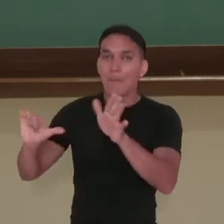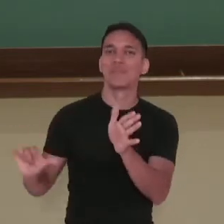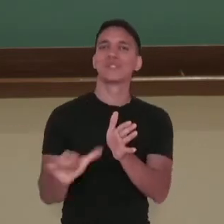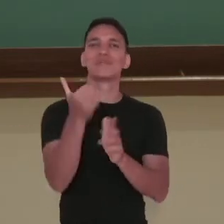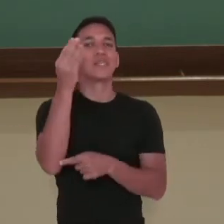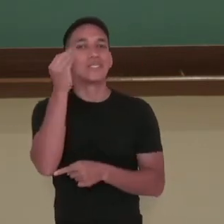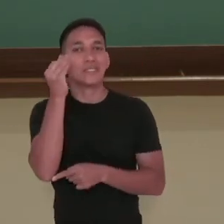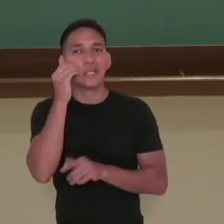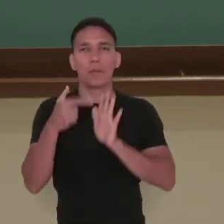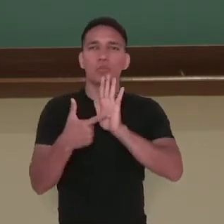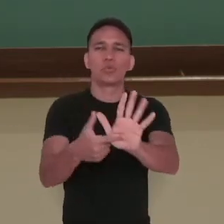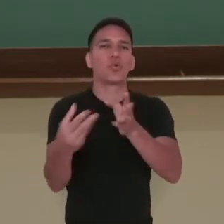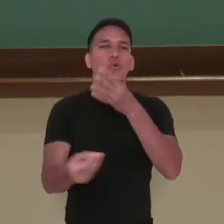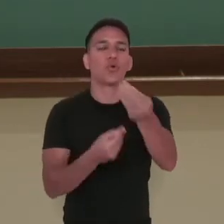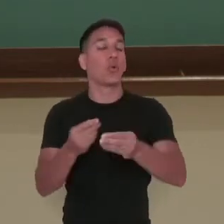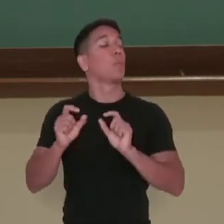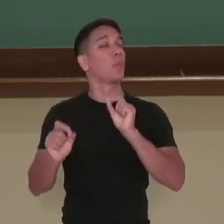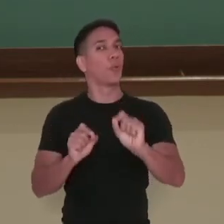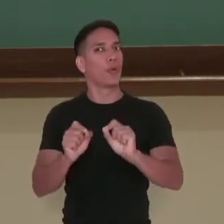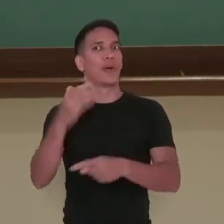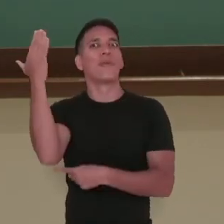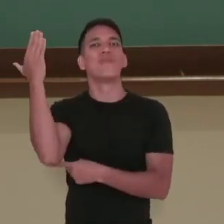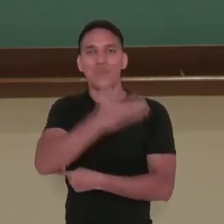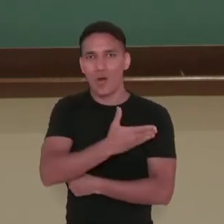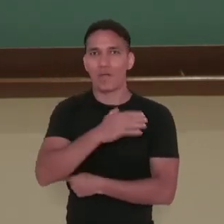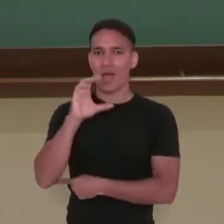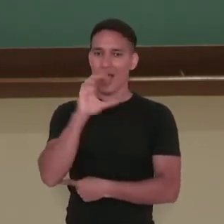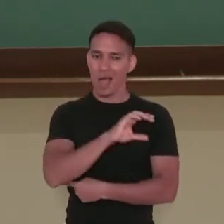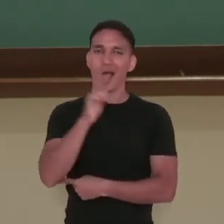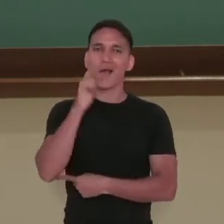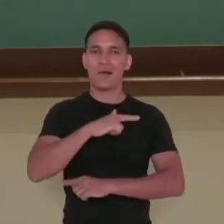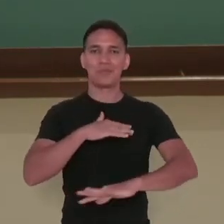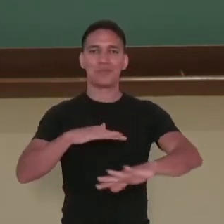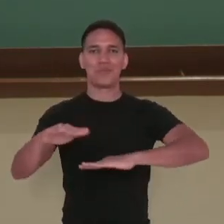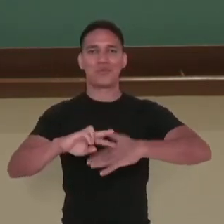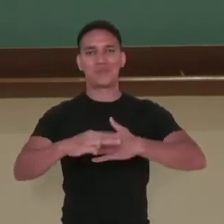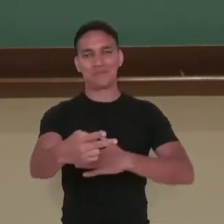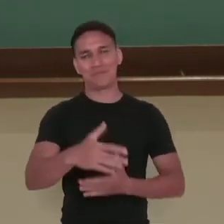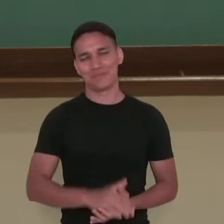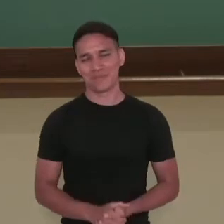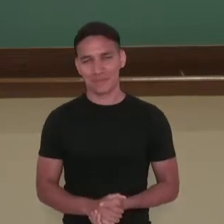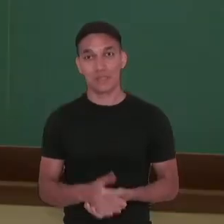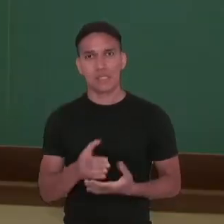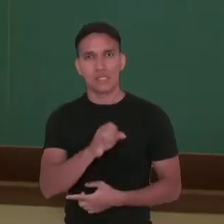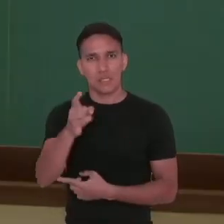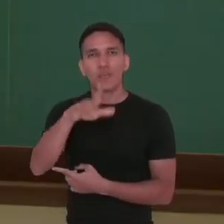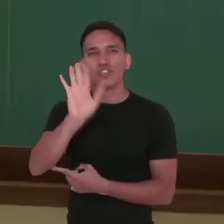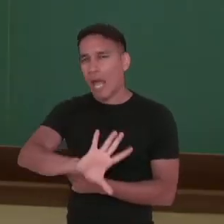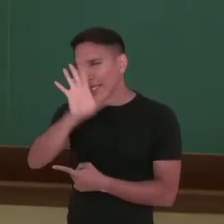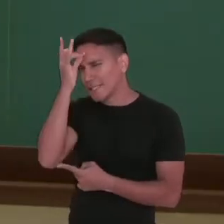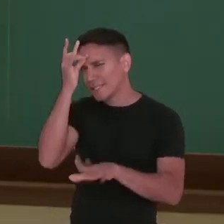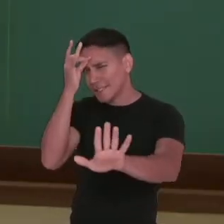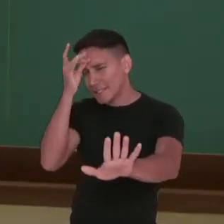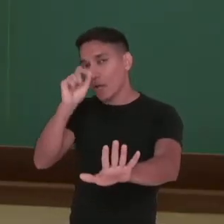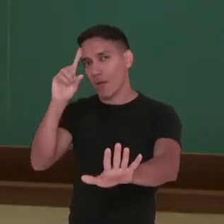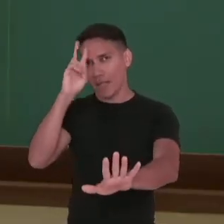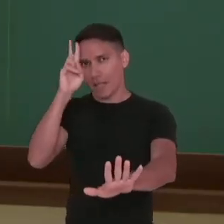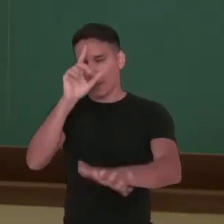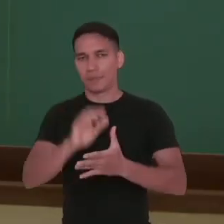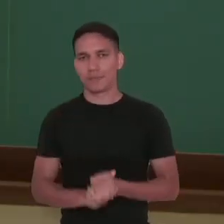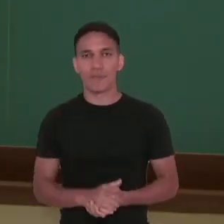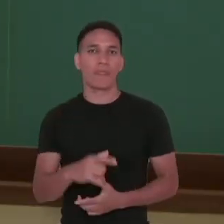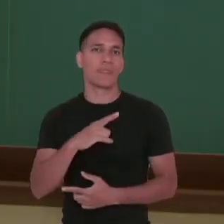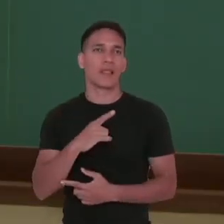foi a primeira demonstração em que o calor pode provocar movimentos. Galera, se você pegou isso, lembre-se, a